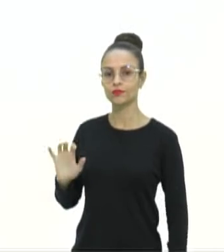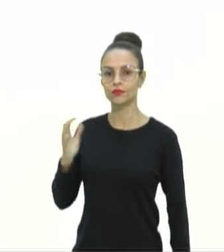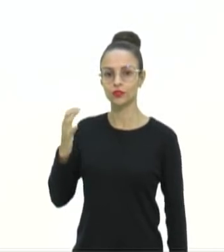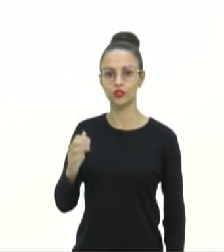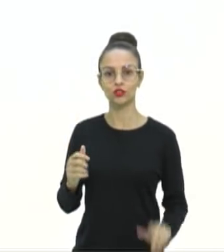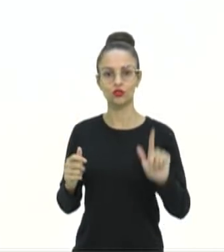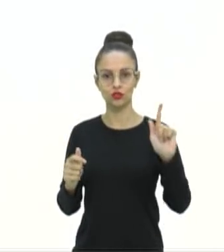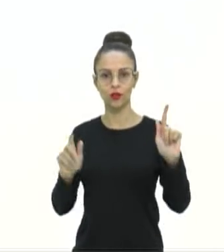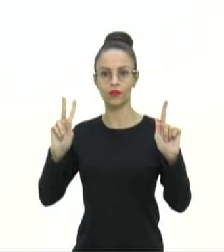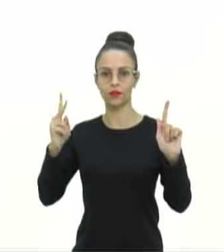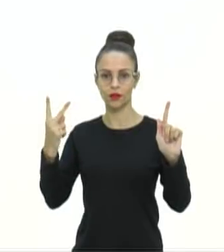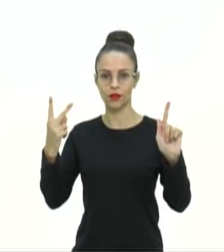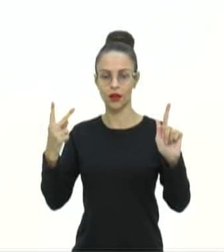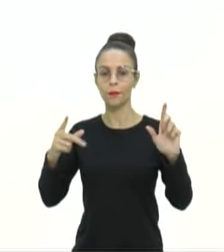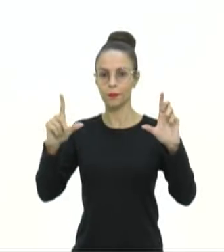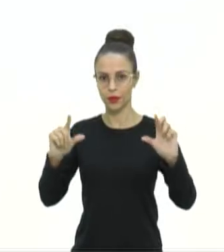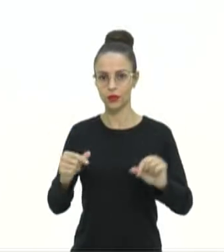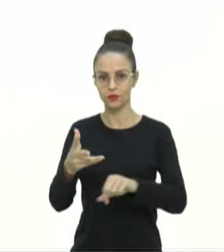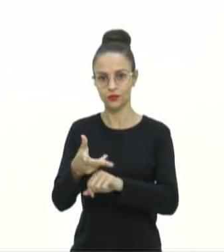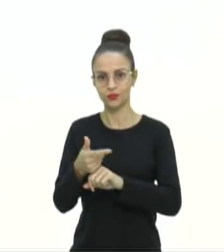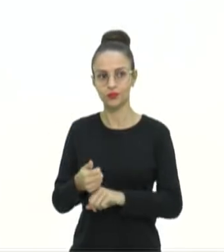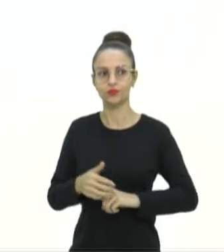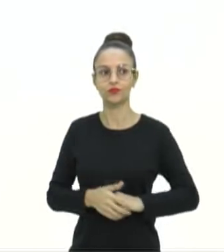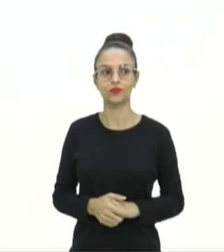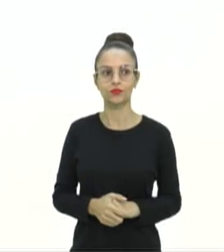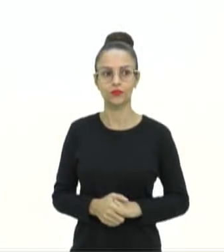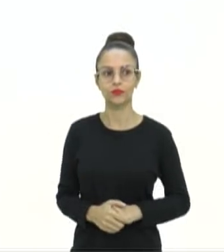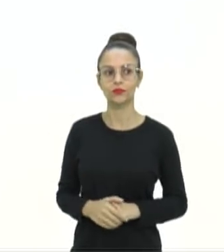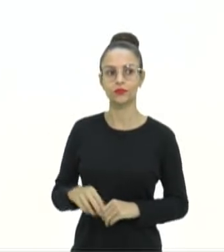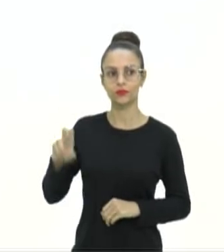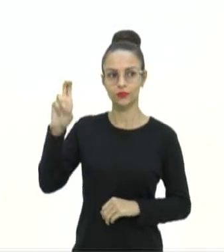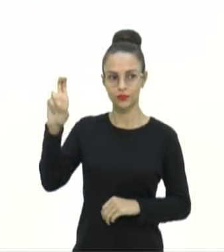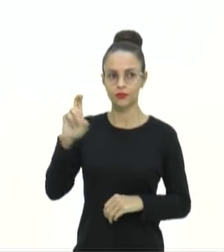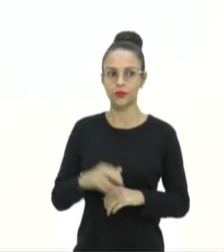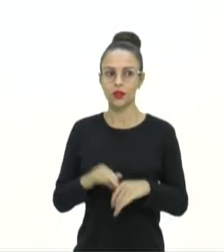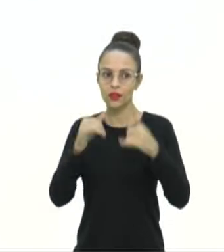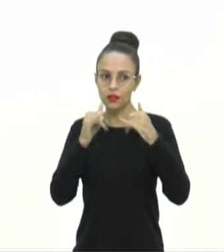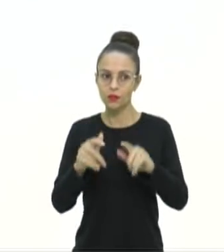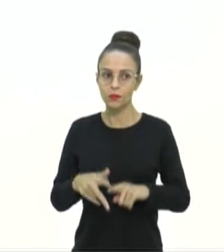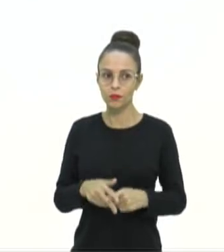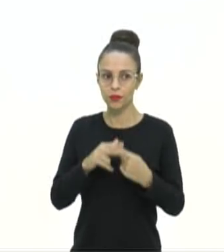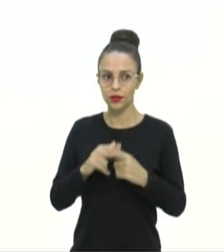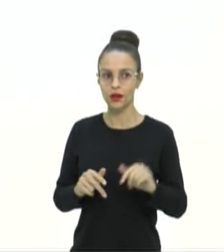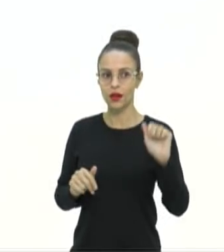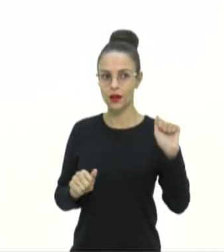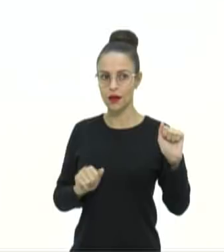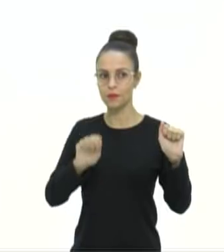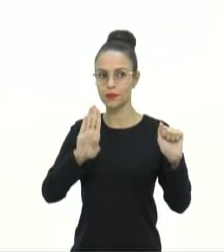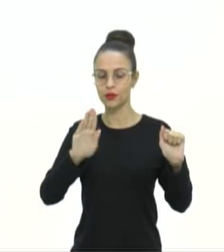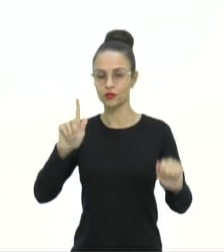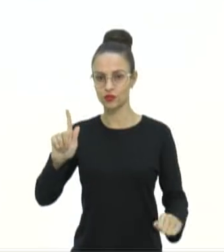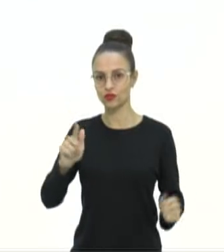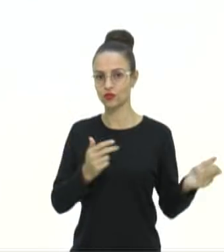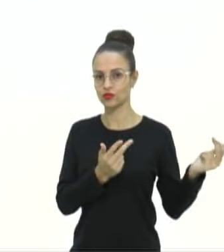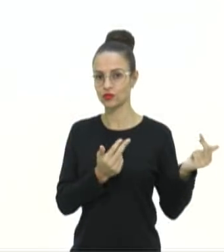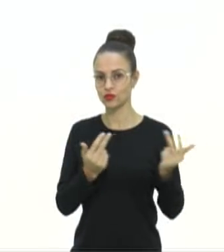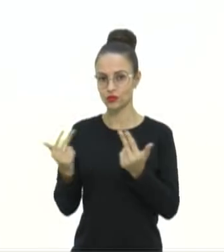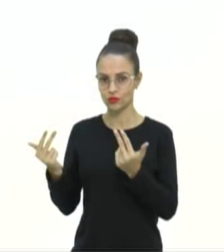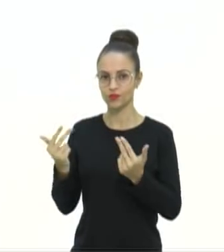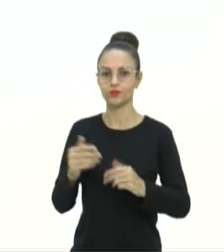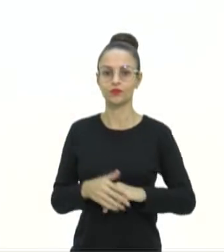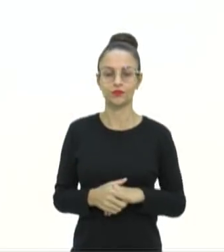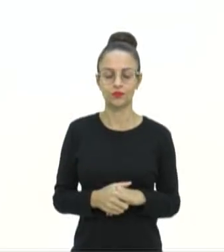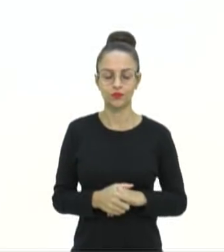no ponto G e H. Item 5. A energia mecânica nos pontos A, B